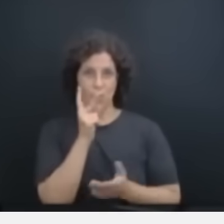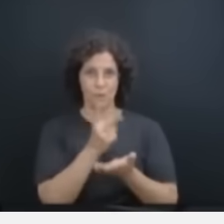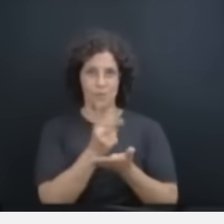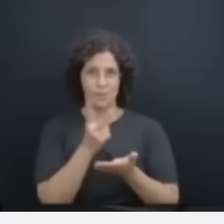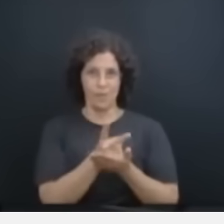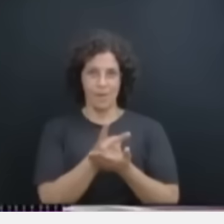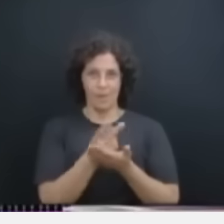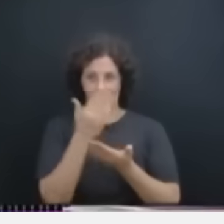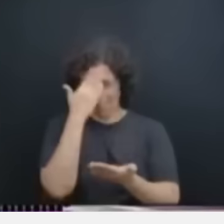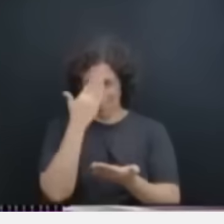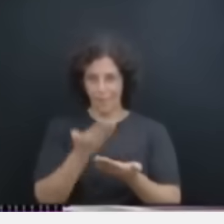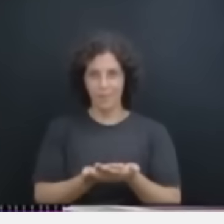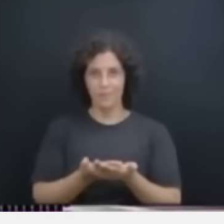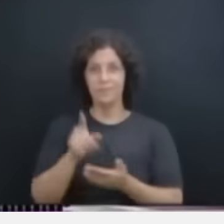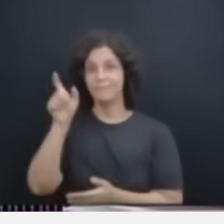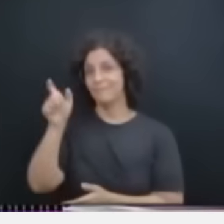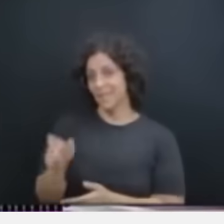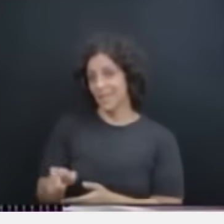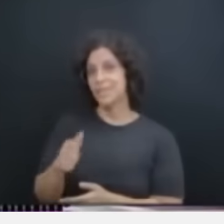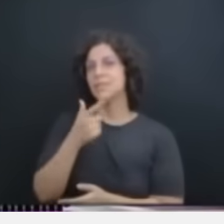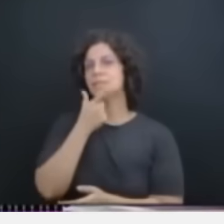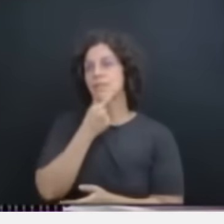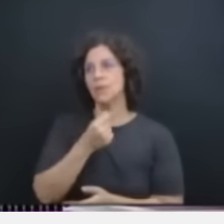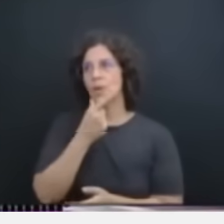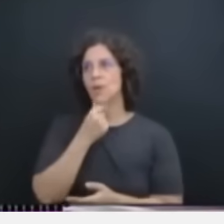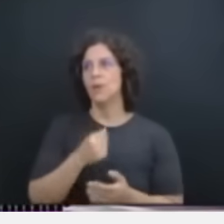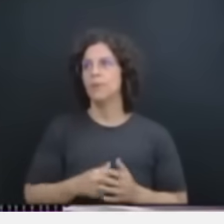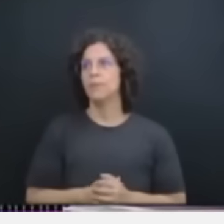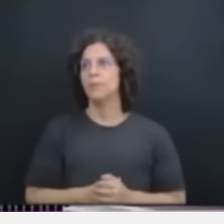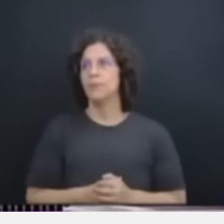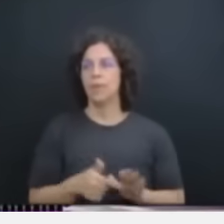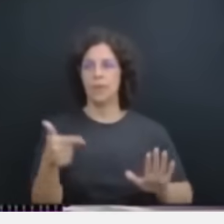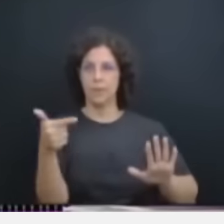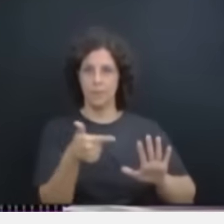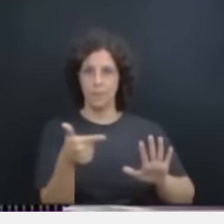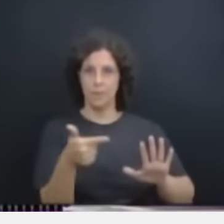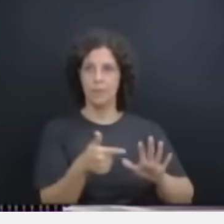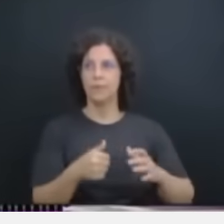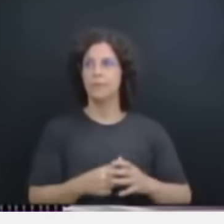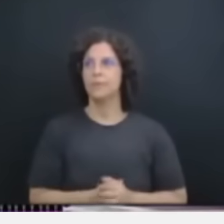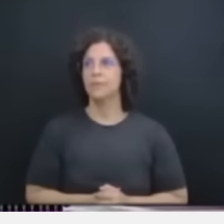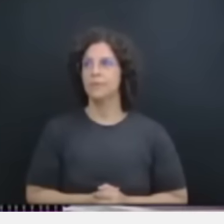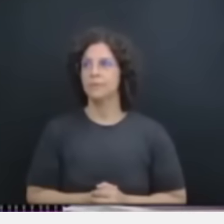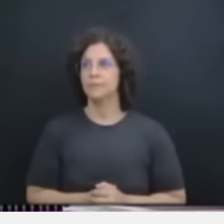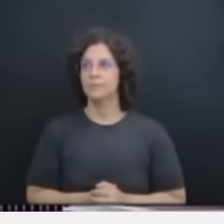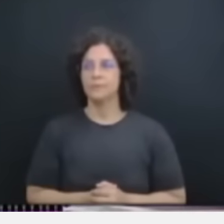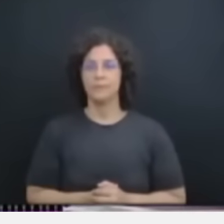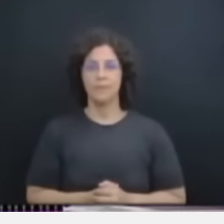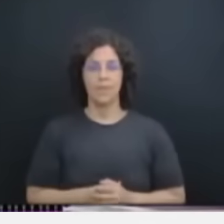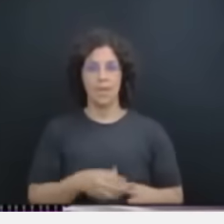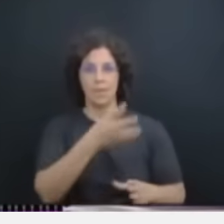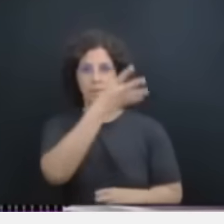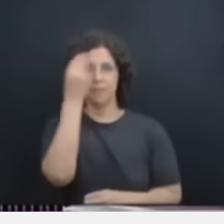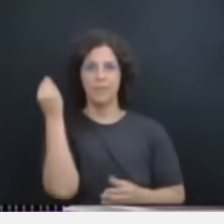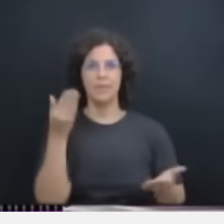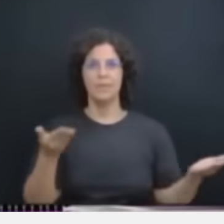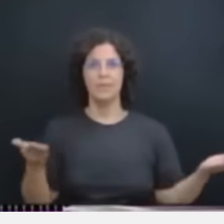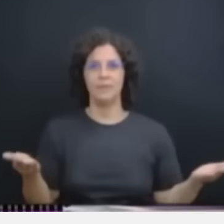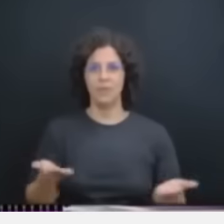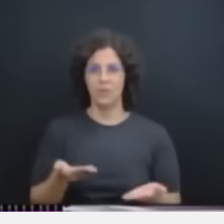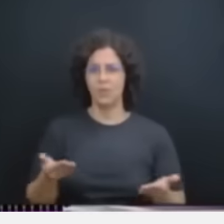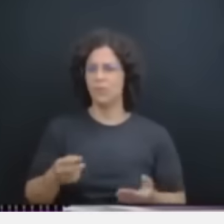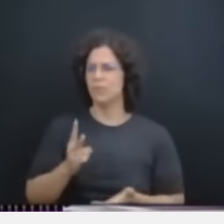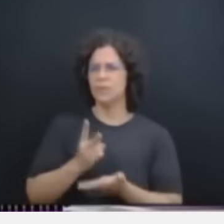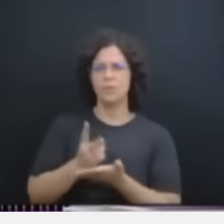mentira esse senhor hipócrita que não se esquece